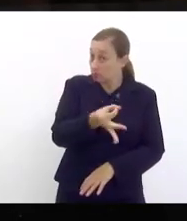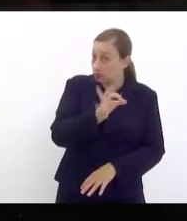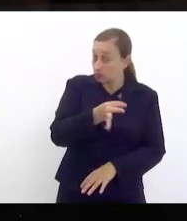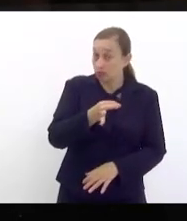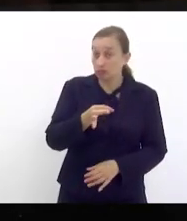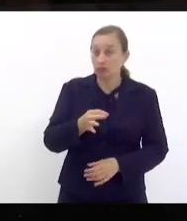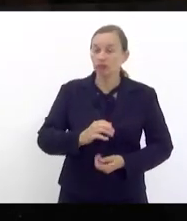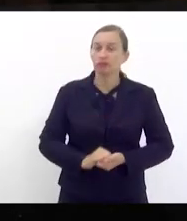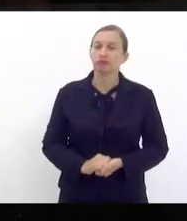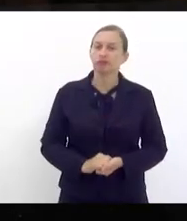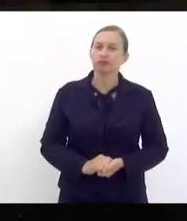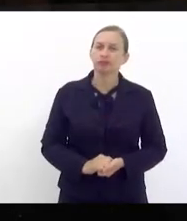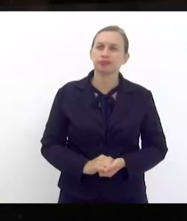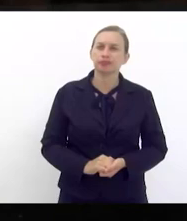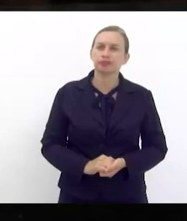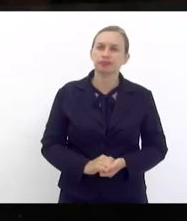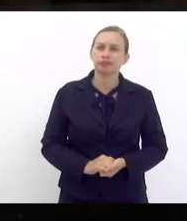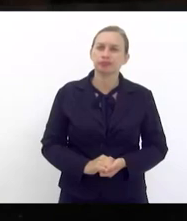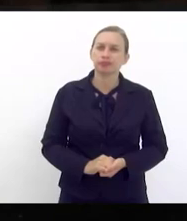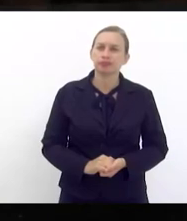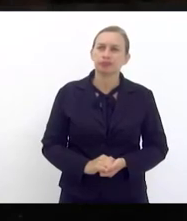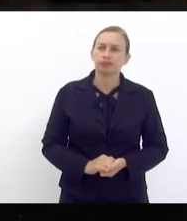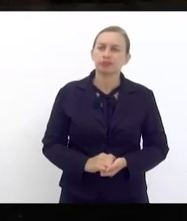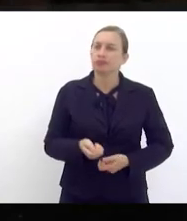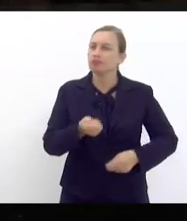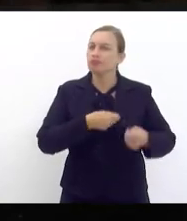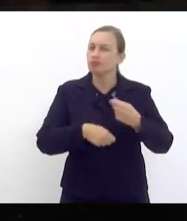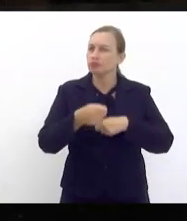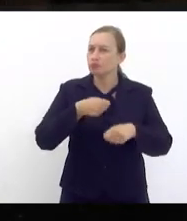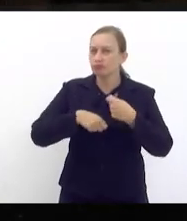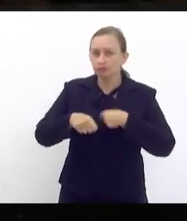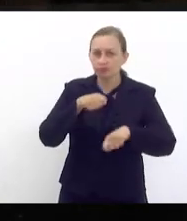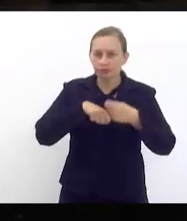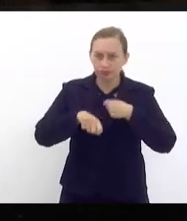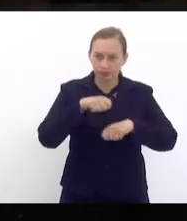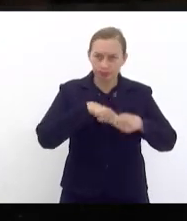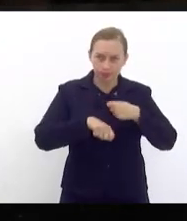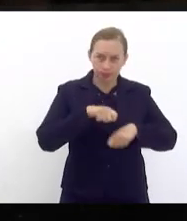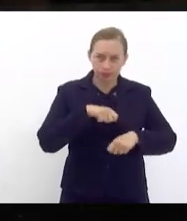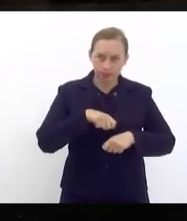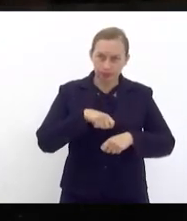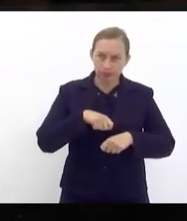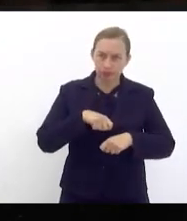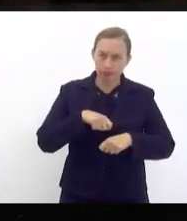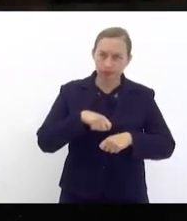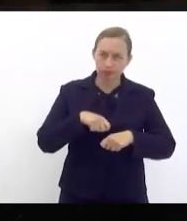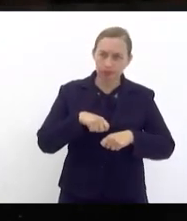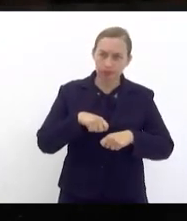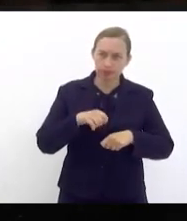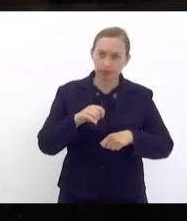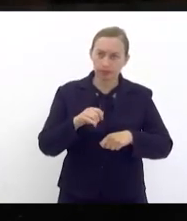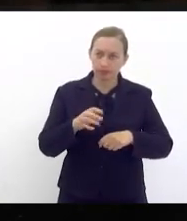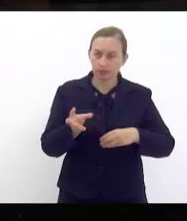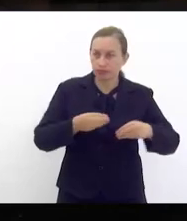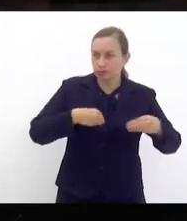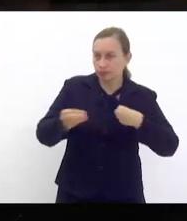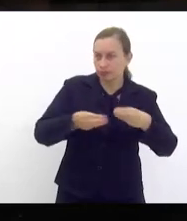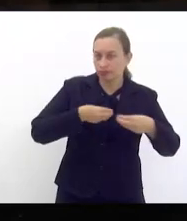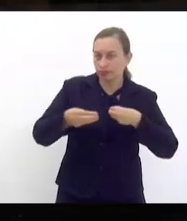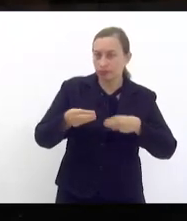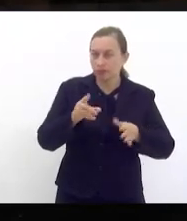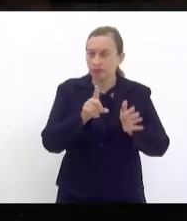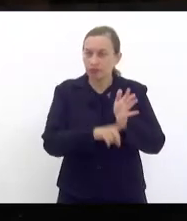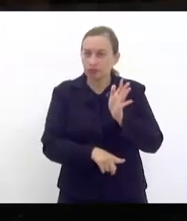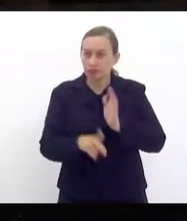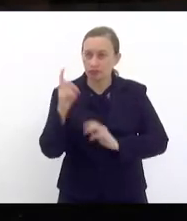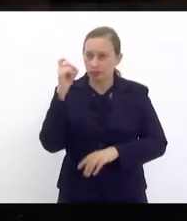a tentativa de negociar condições mais flexíveis e menos duras para